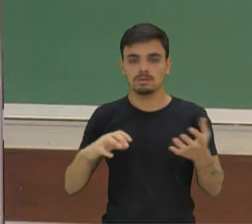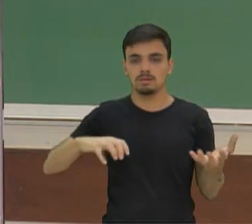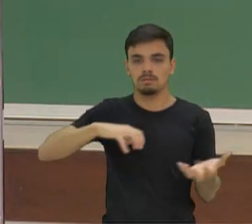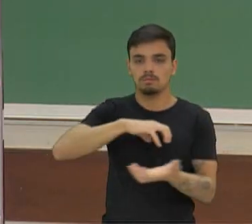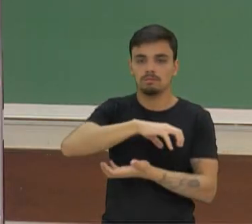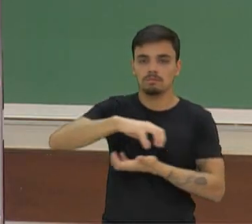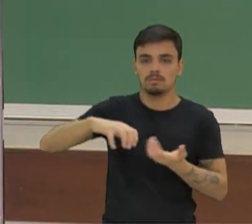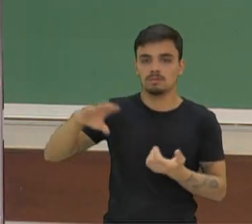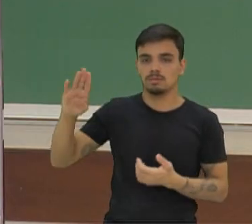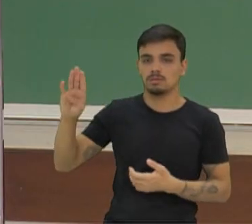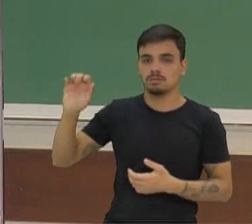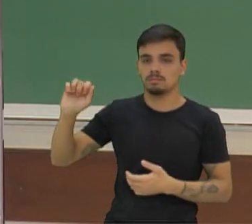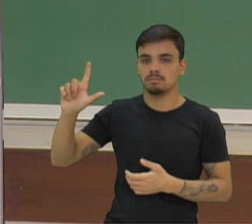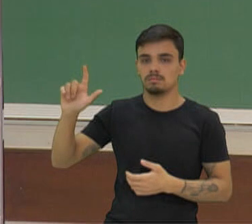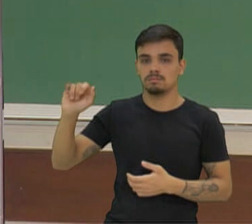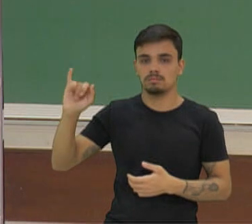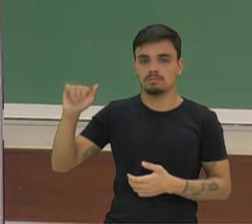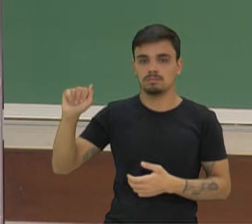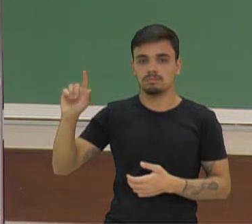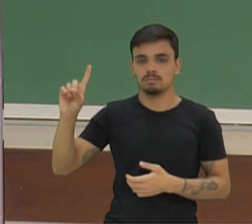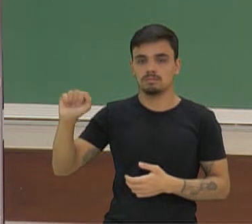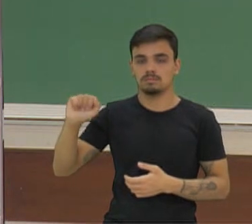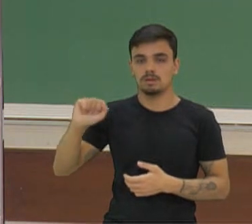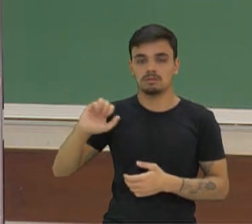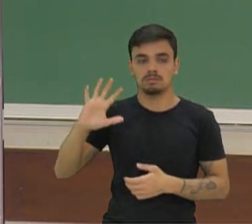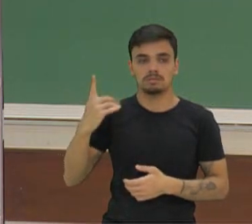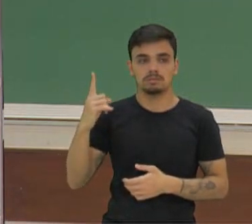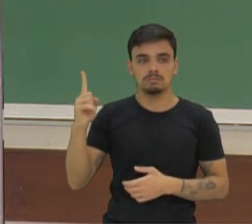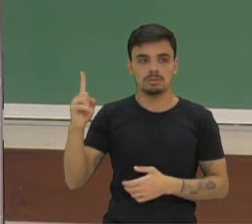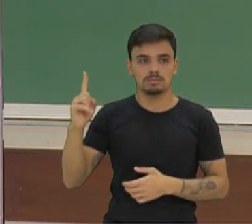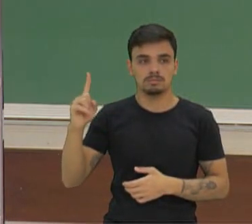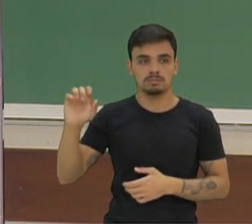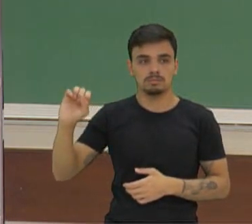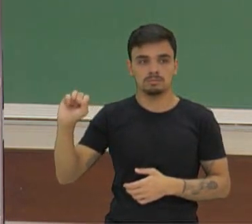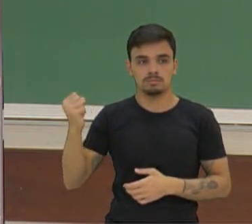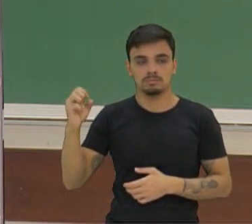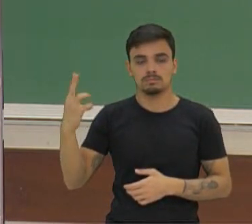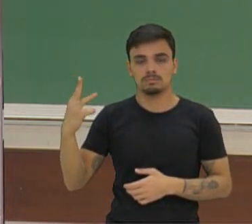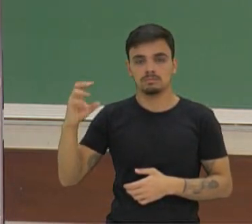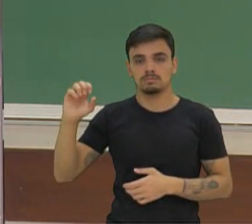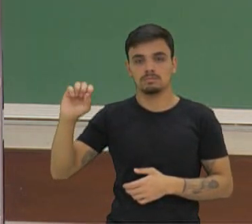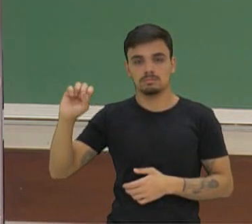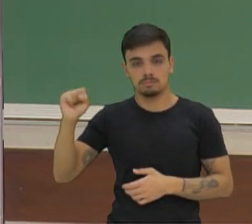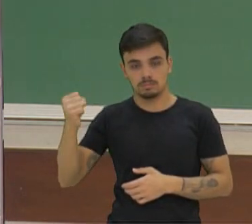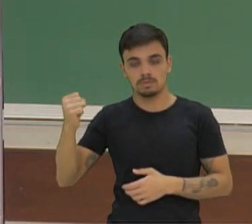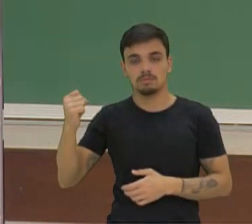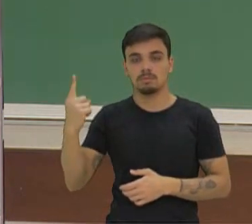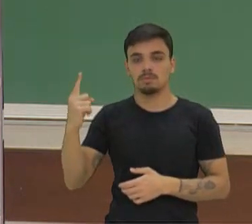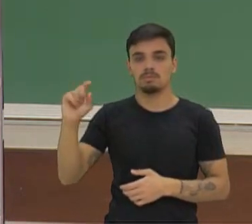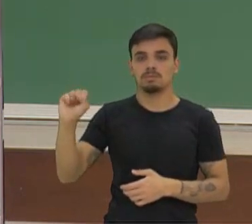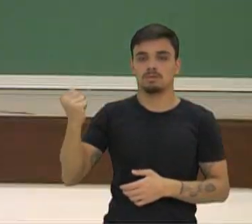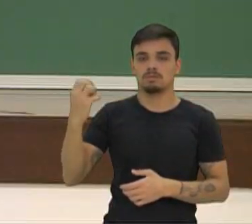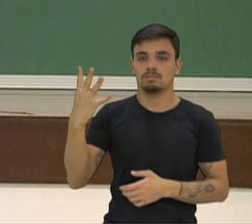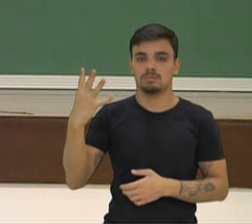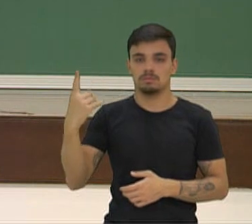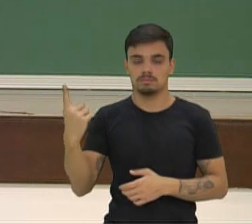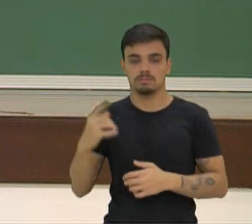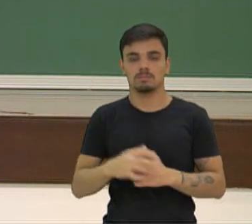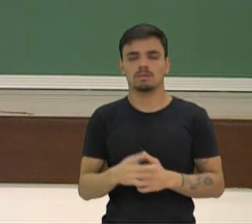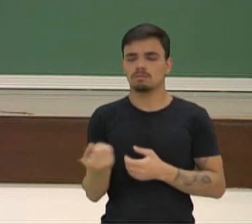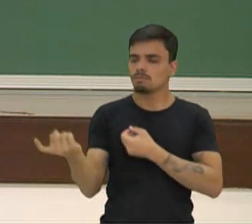entre 1838 a 1841. E nós vamos voltar um pouquinho no tempo para a gente estudar o